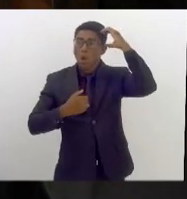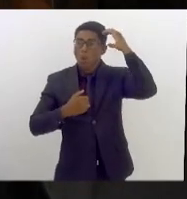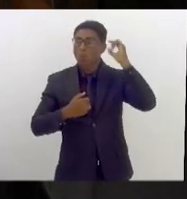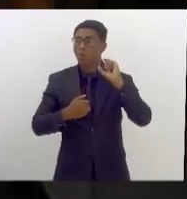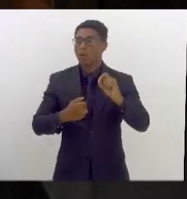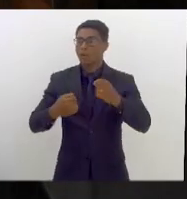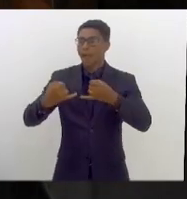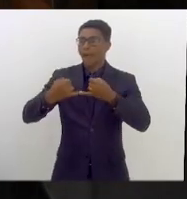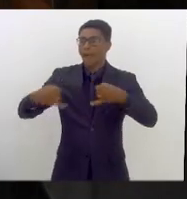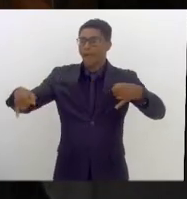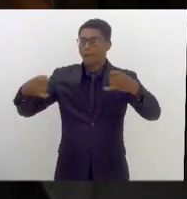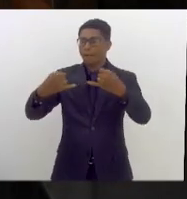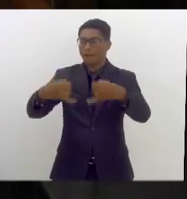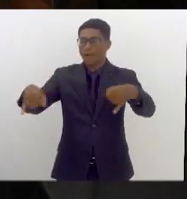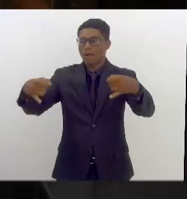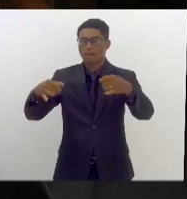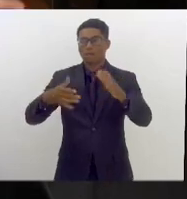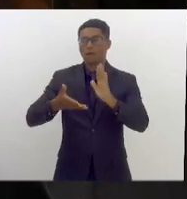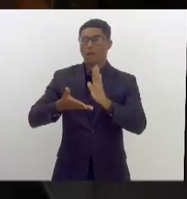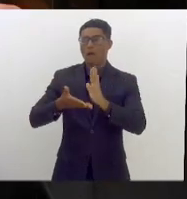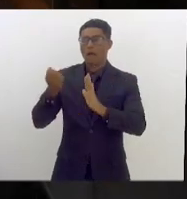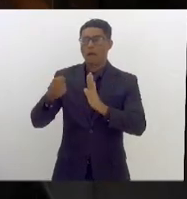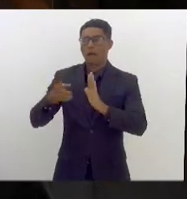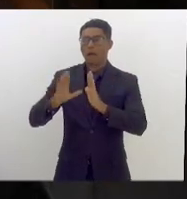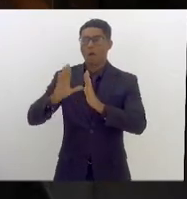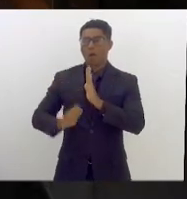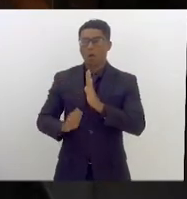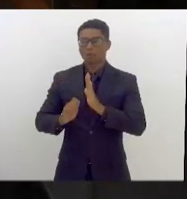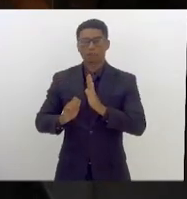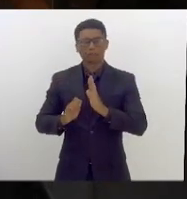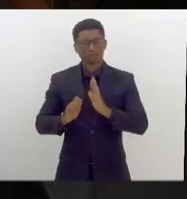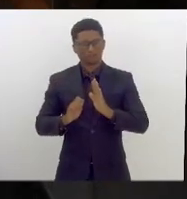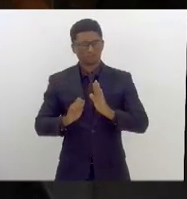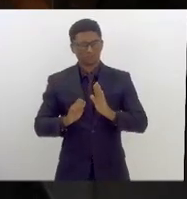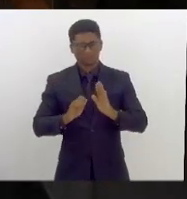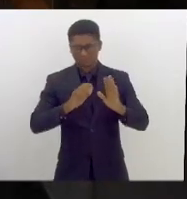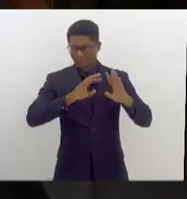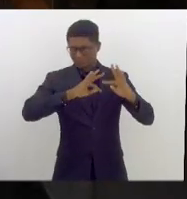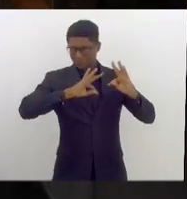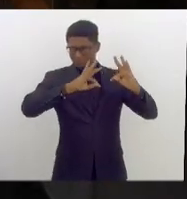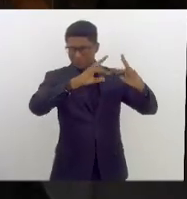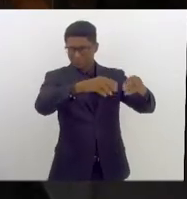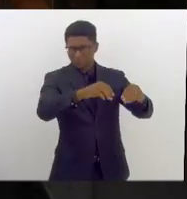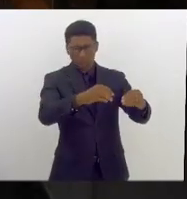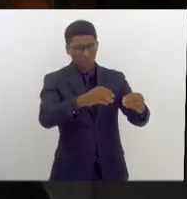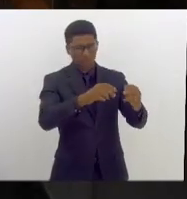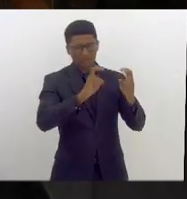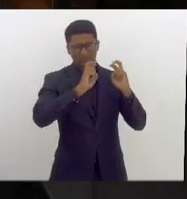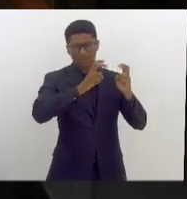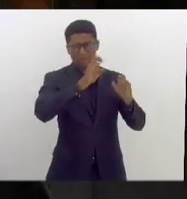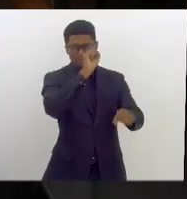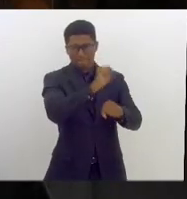existisse, mas nem toda parada, porque o cabo foi furtado ou roubado.